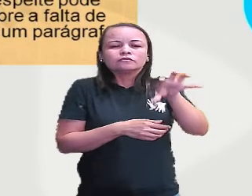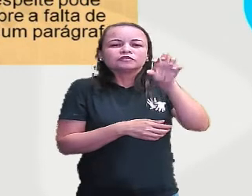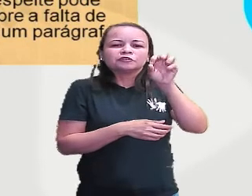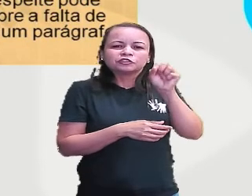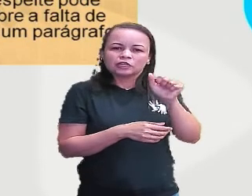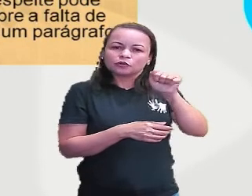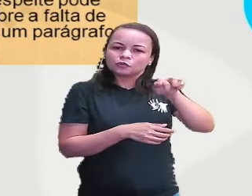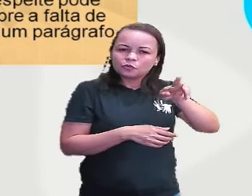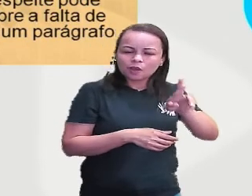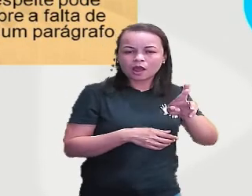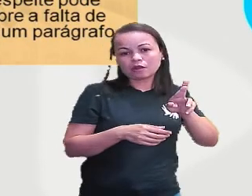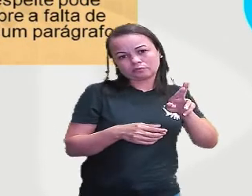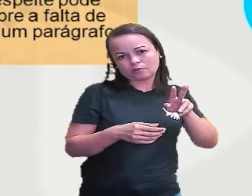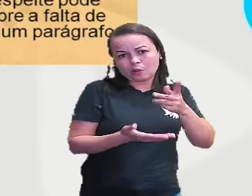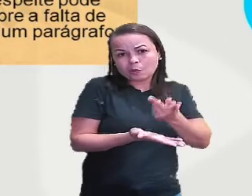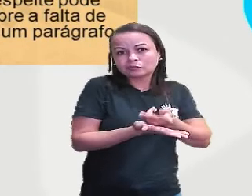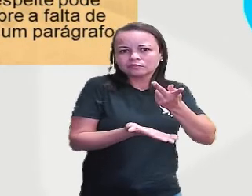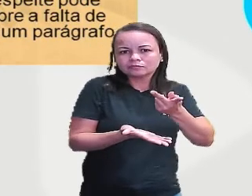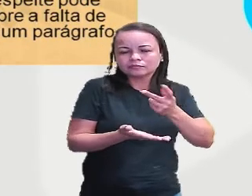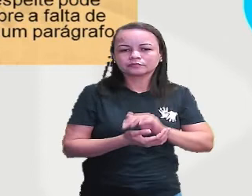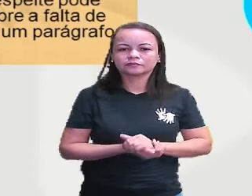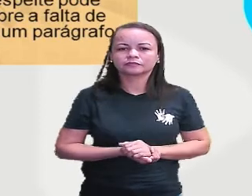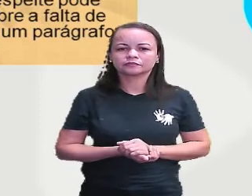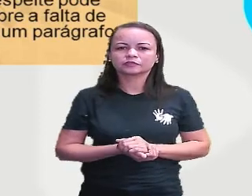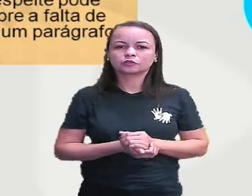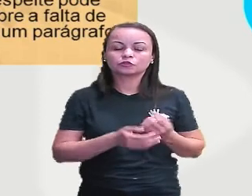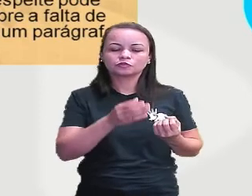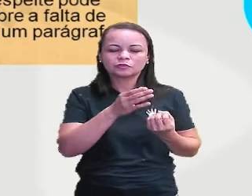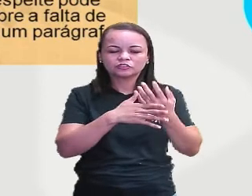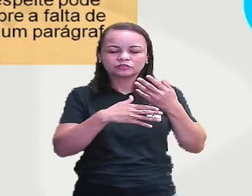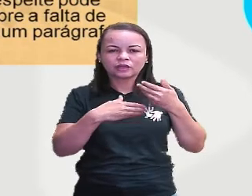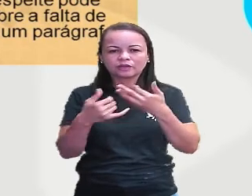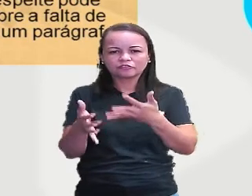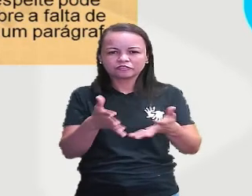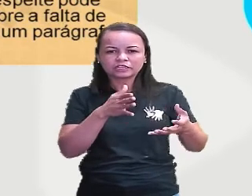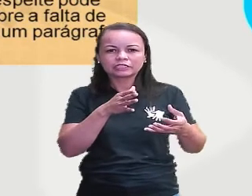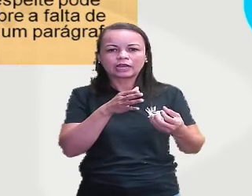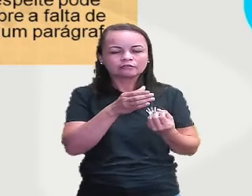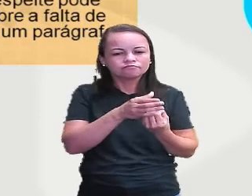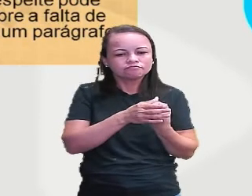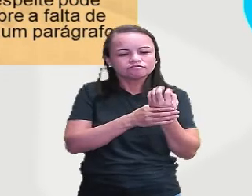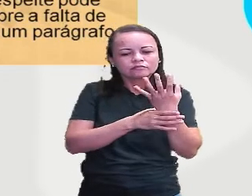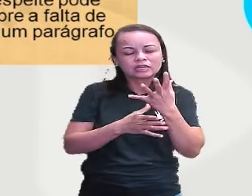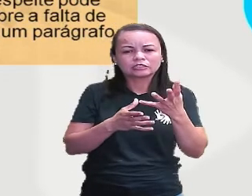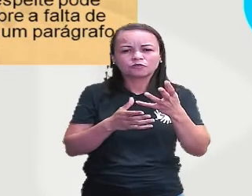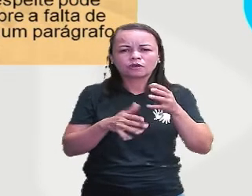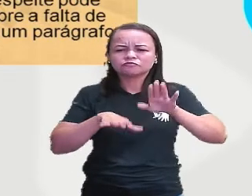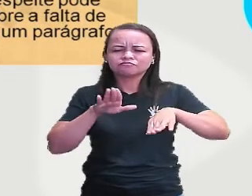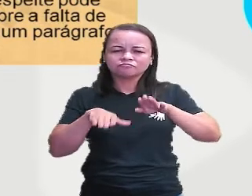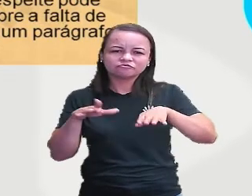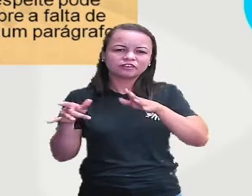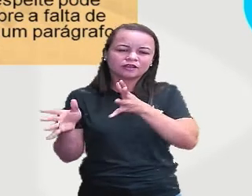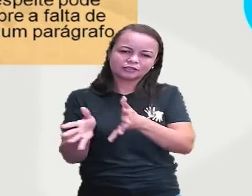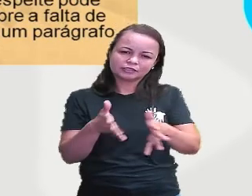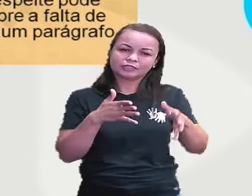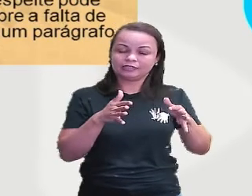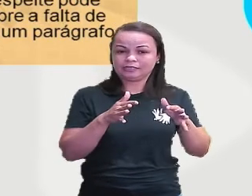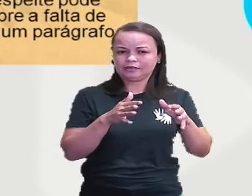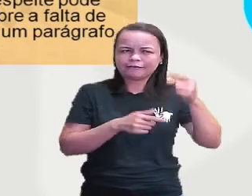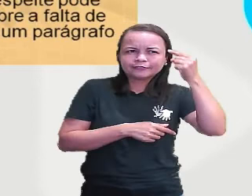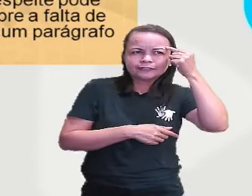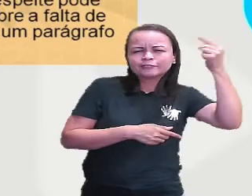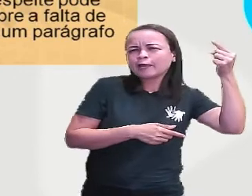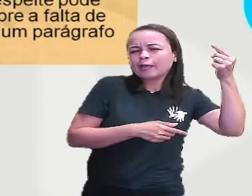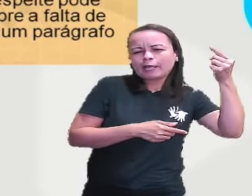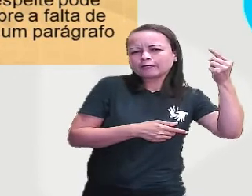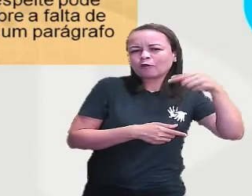banal. Os mistérios, enfim, da criação. Não há vezes em que as ideias simplesmente não vêm?